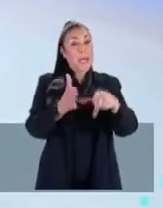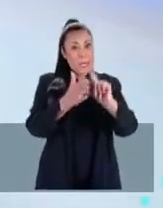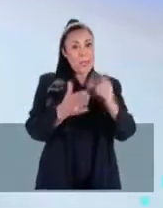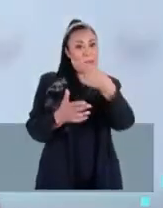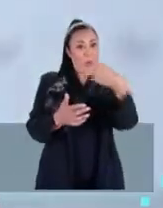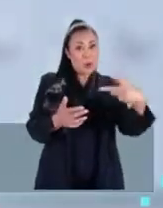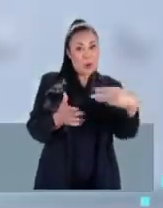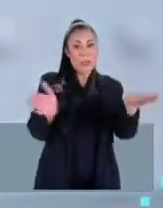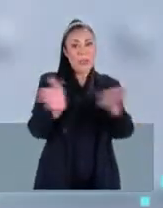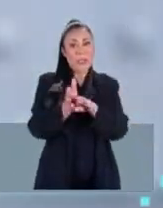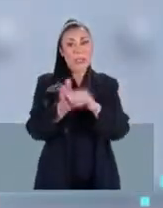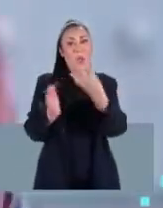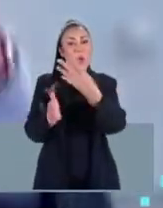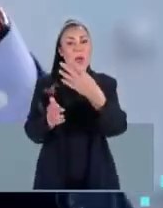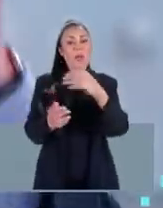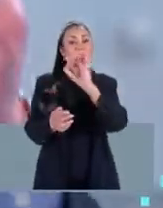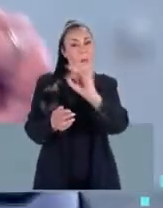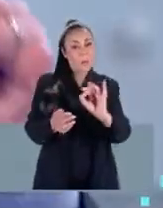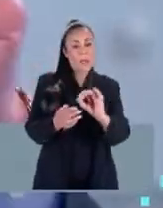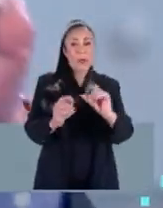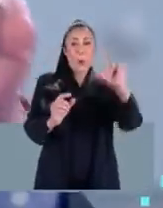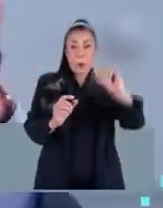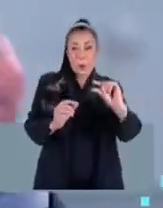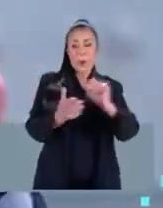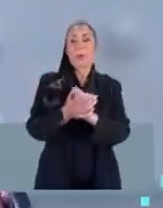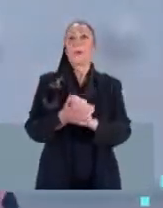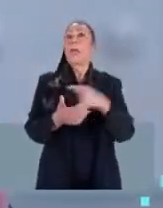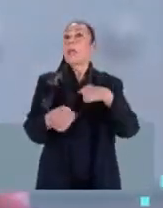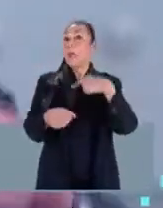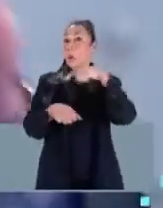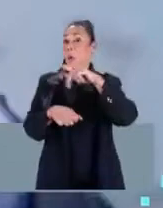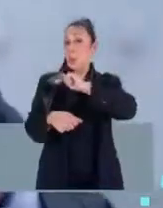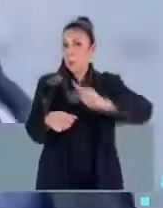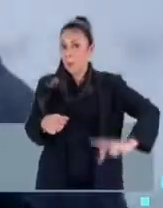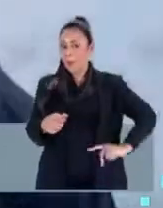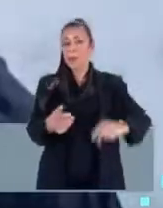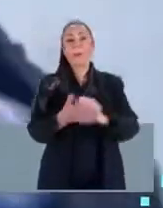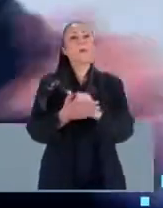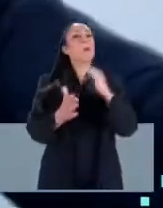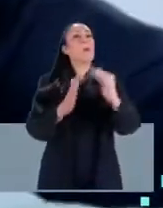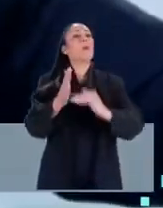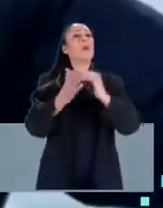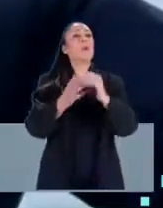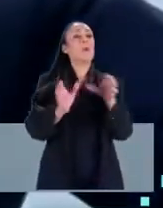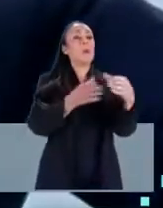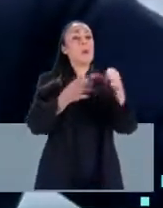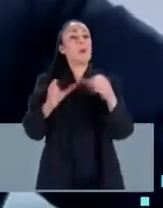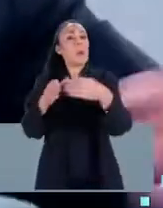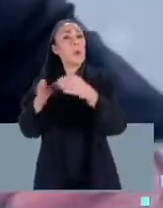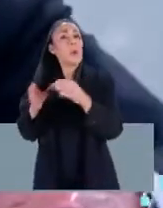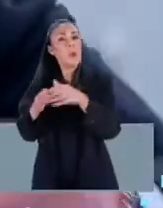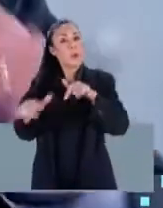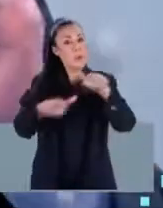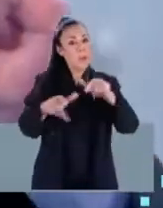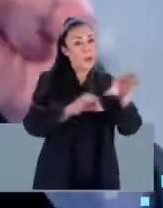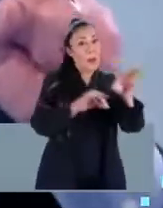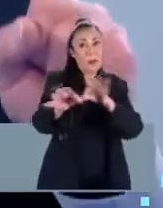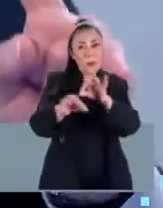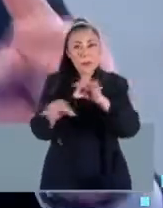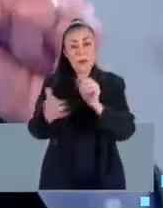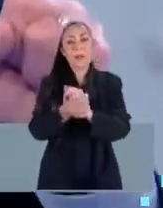centro da meta. E no meu tempo de presidente da República, todas as categorias de trabalhadores